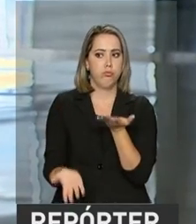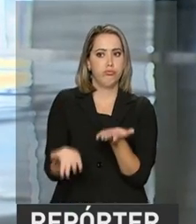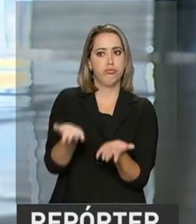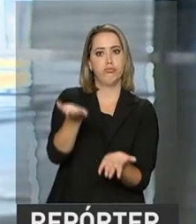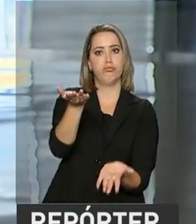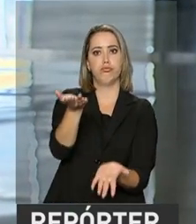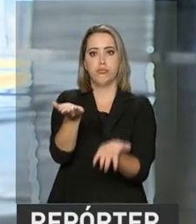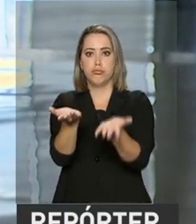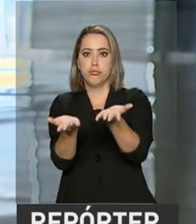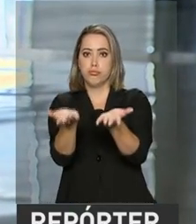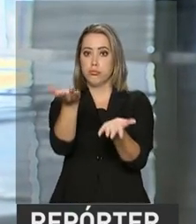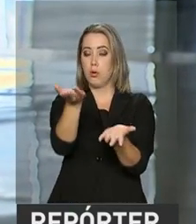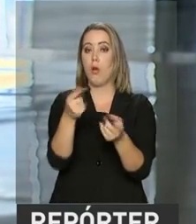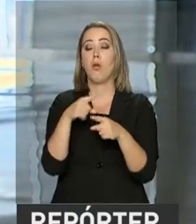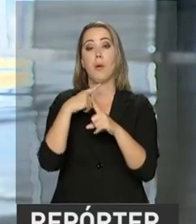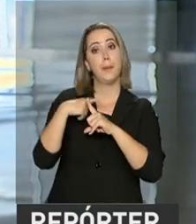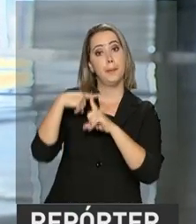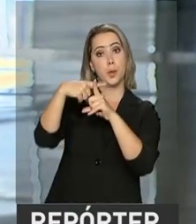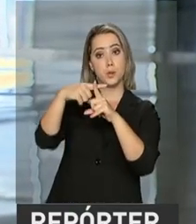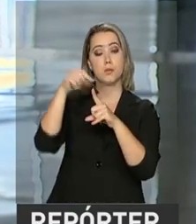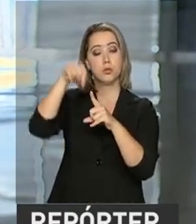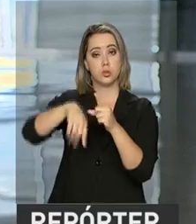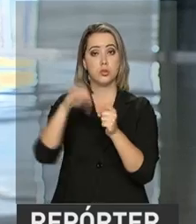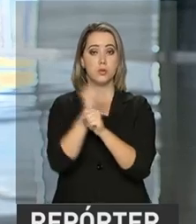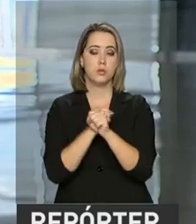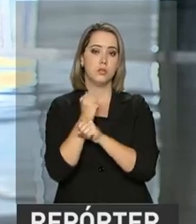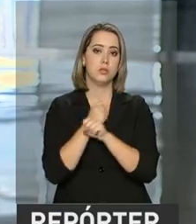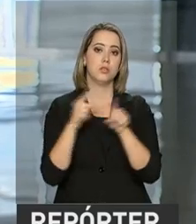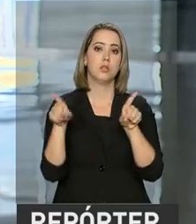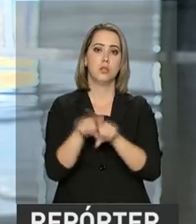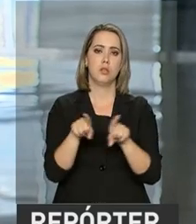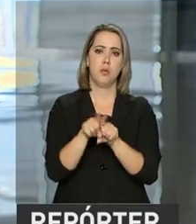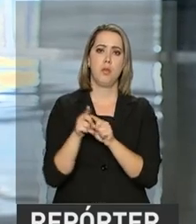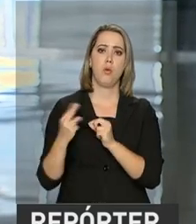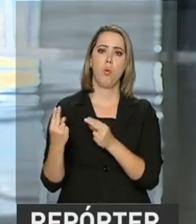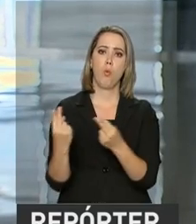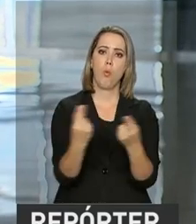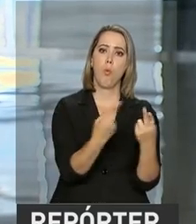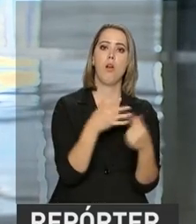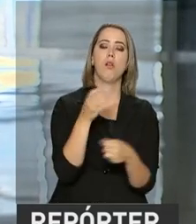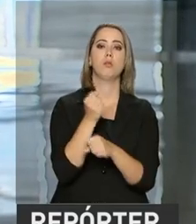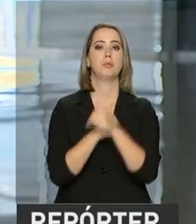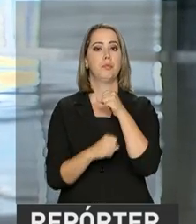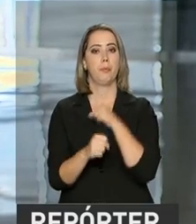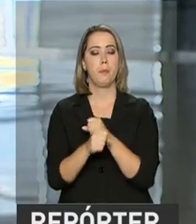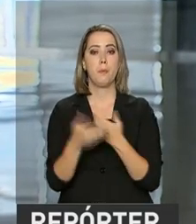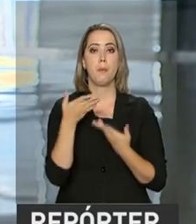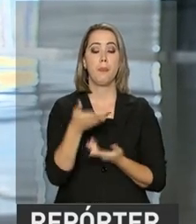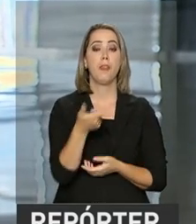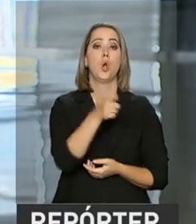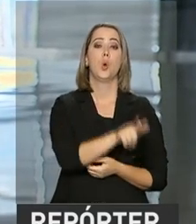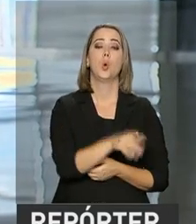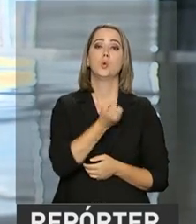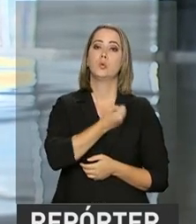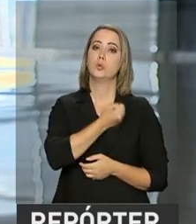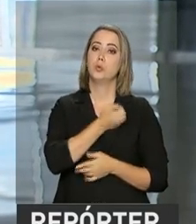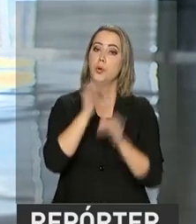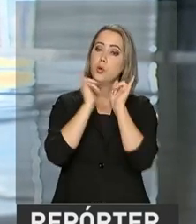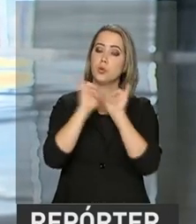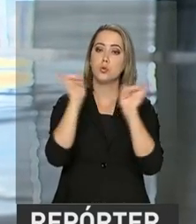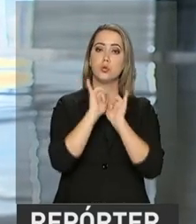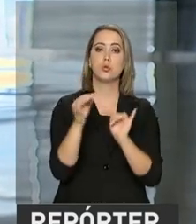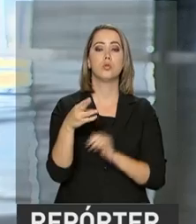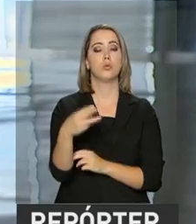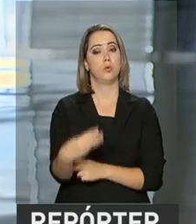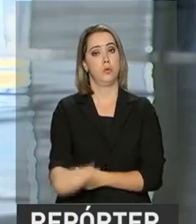brasileira está positivo neste ano como também esteve em 2016 um outro dado divulgado